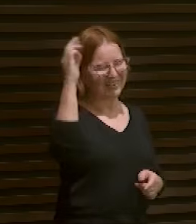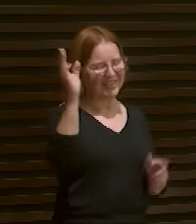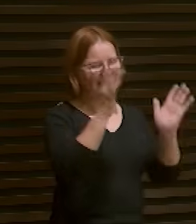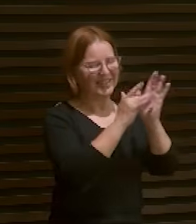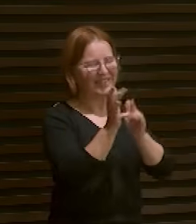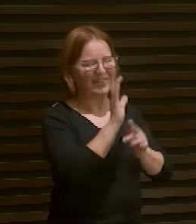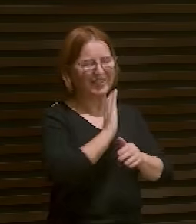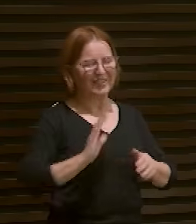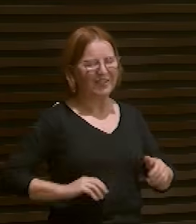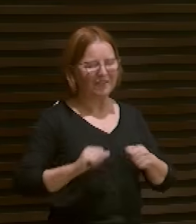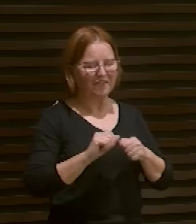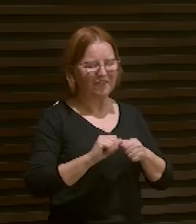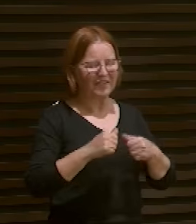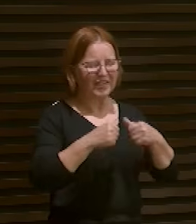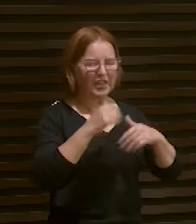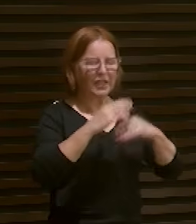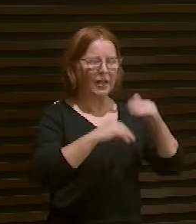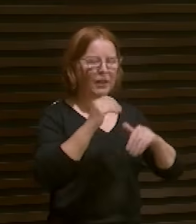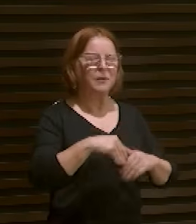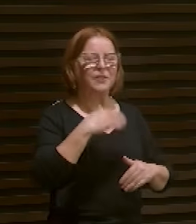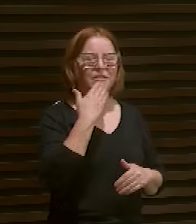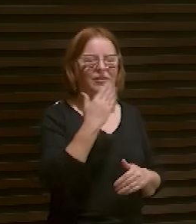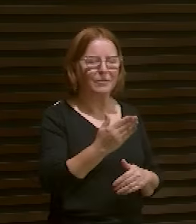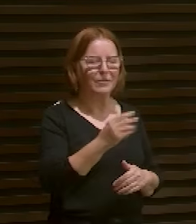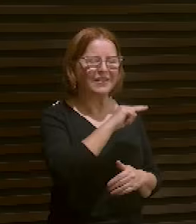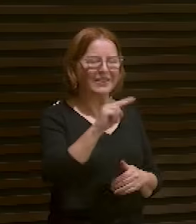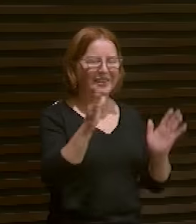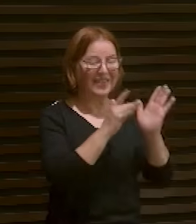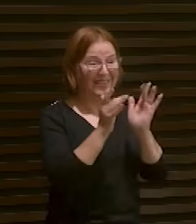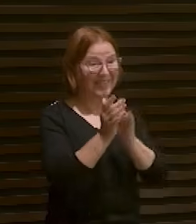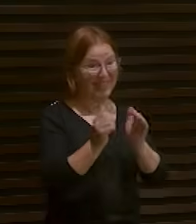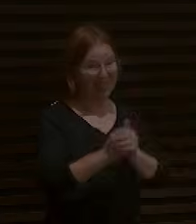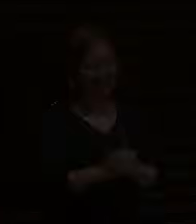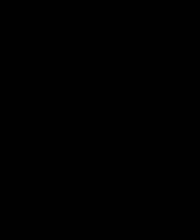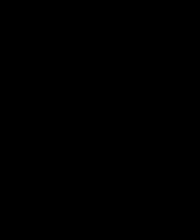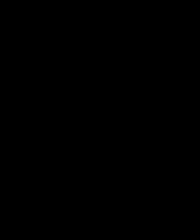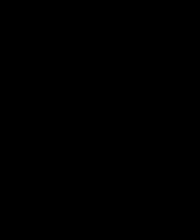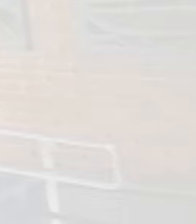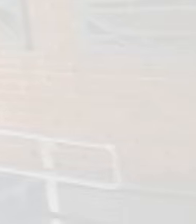Opera isso, Pai, que nós te pedimos nessa noite, em nome de Jesus. Amém.